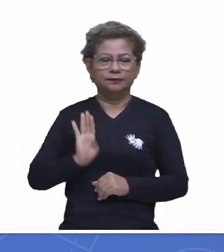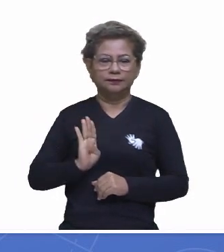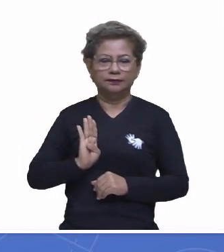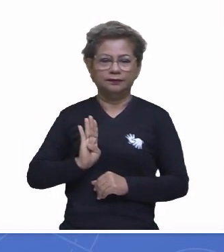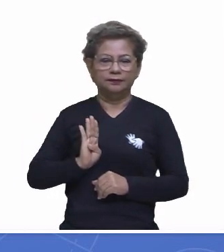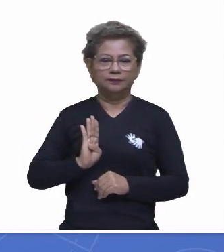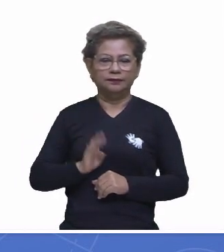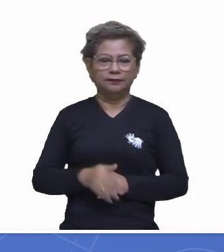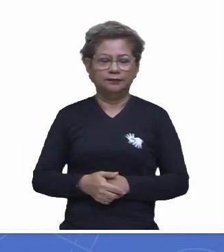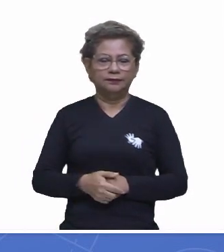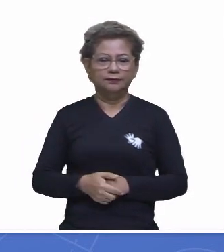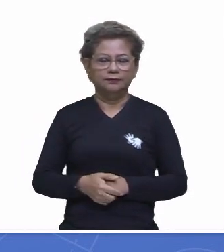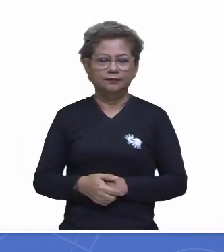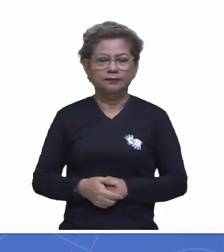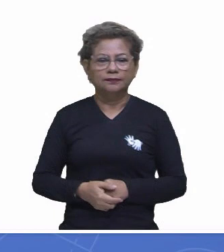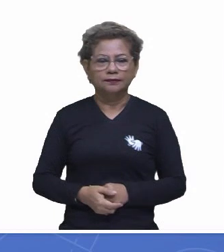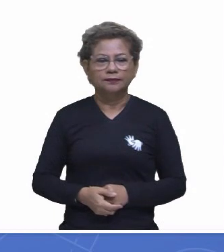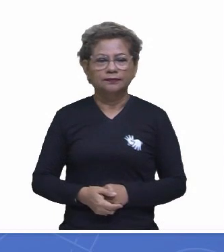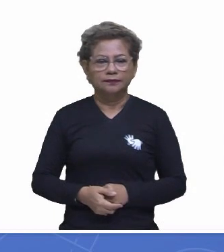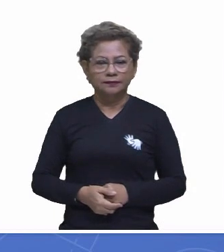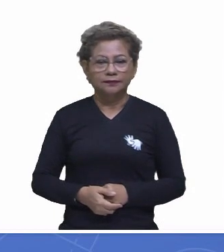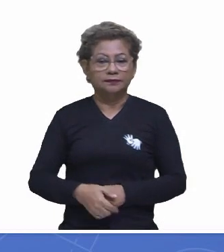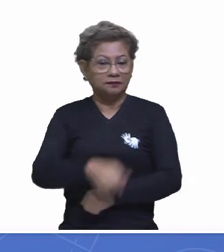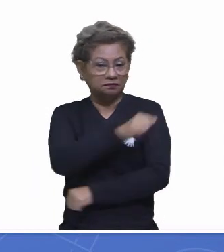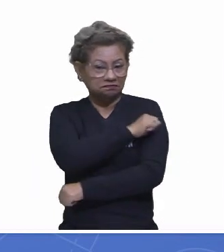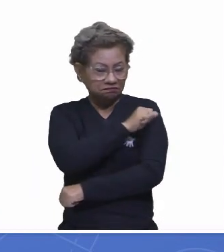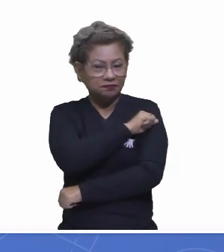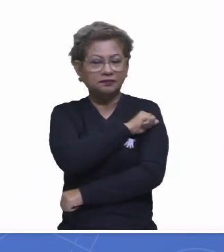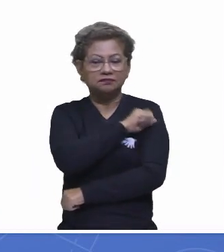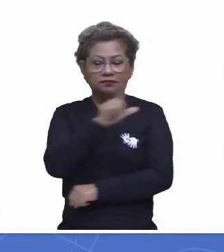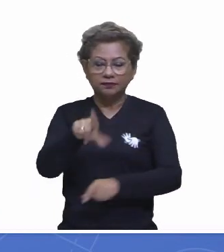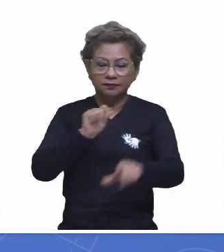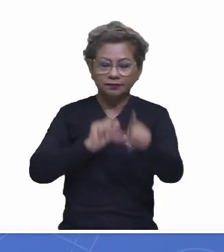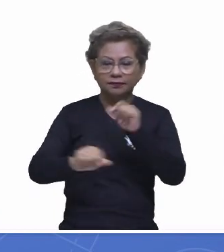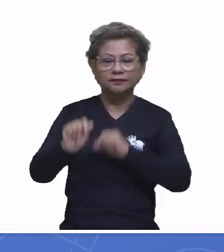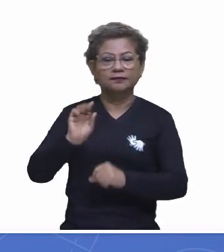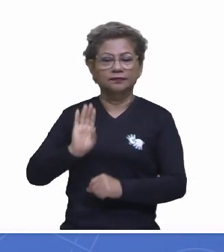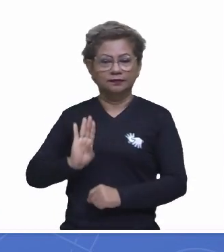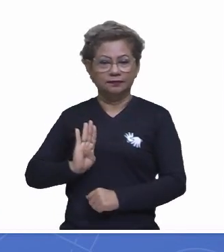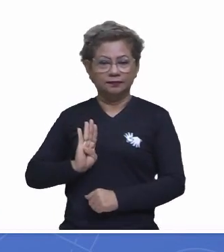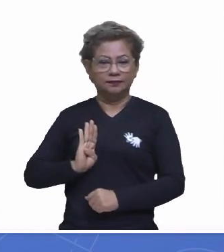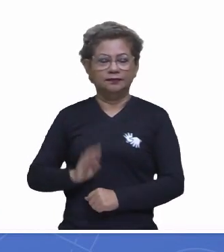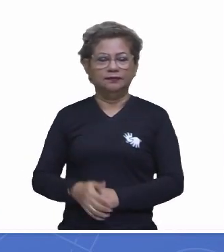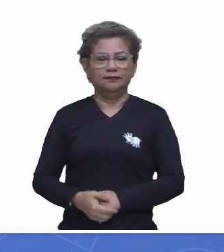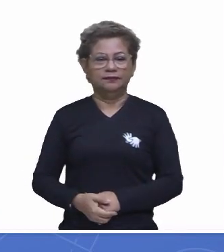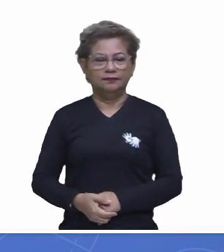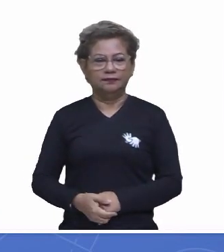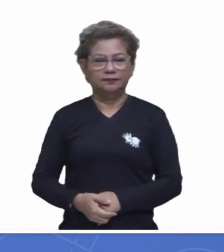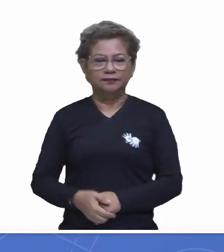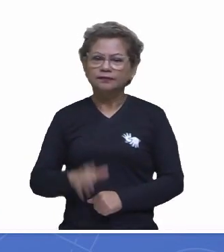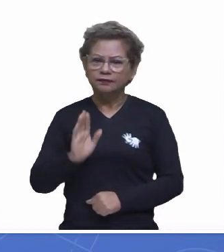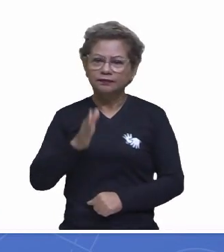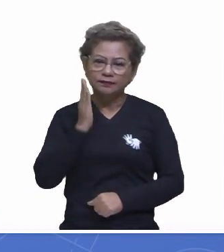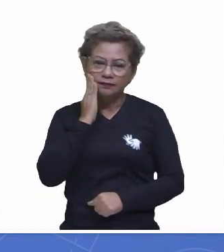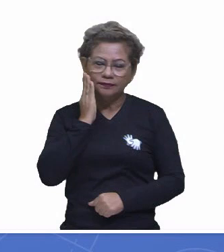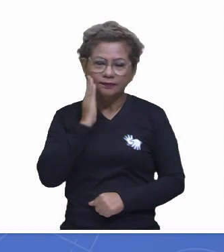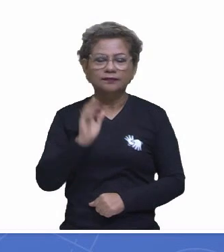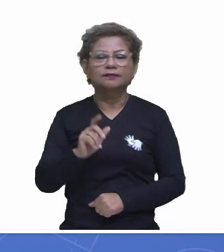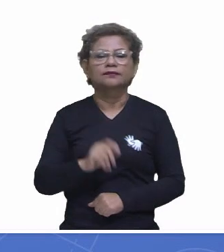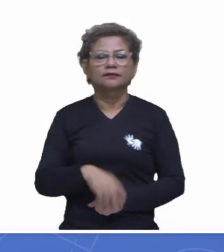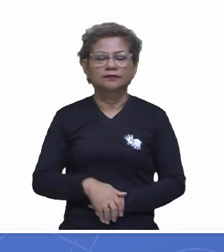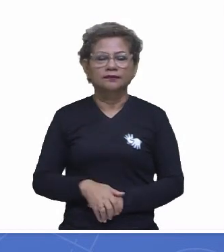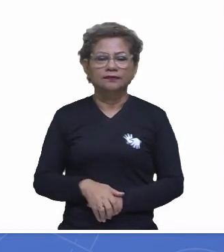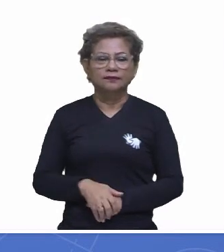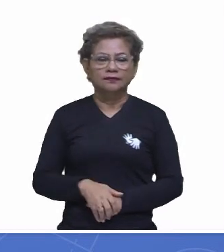B. Pessoal postando mais aí na letra B. Vamos pegar mais, né? Eu acho que já vimos bastante, né,